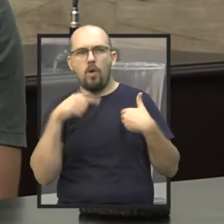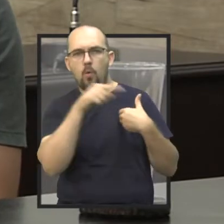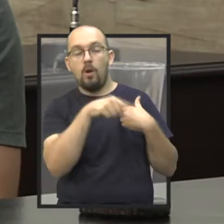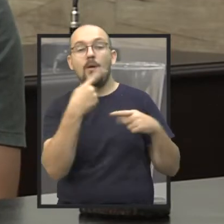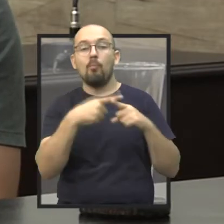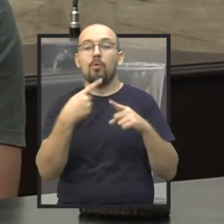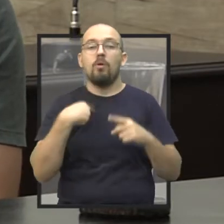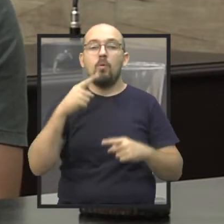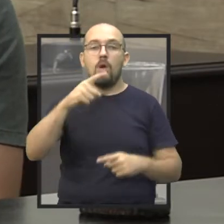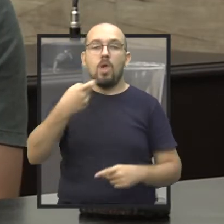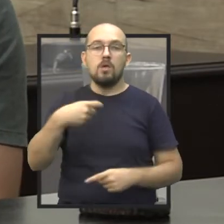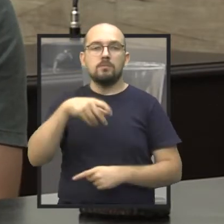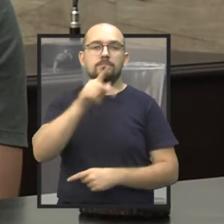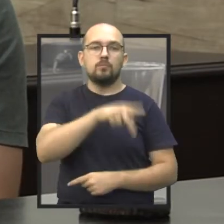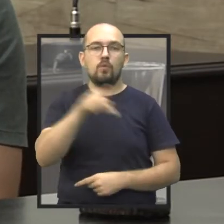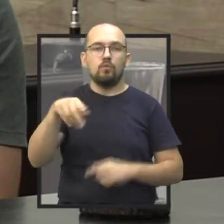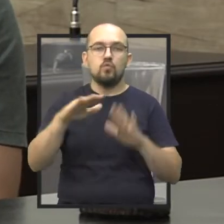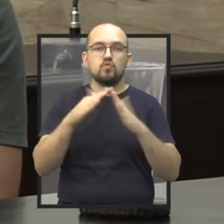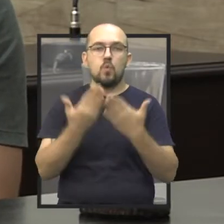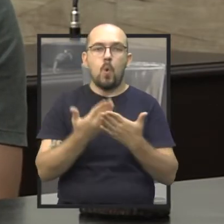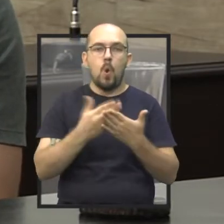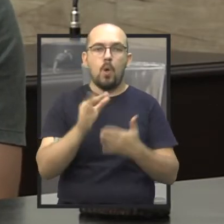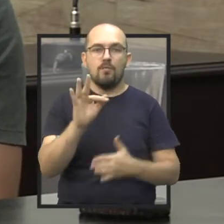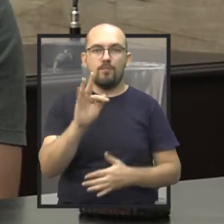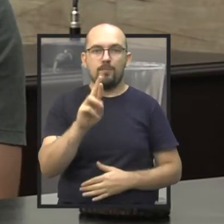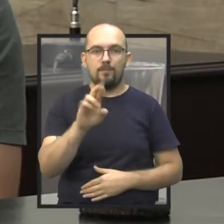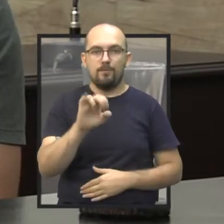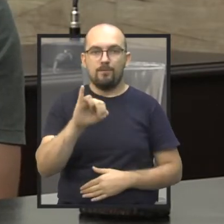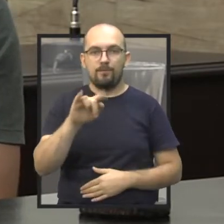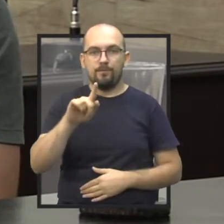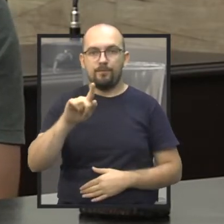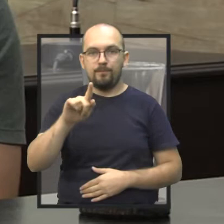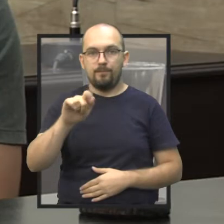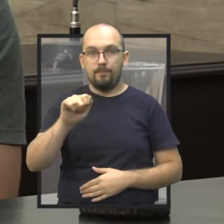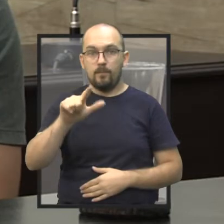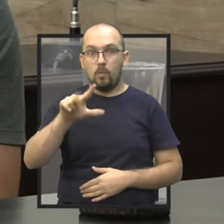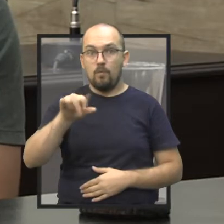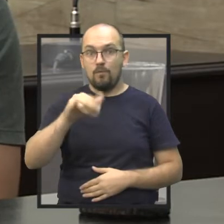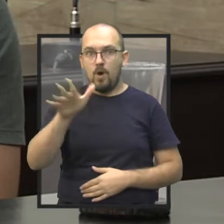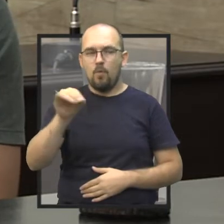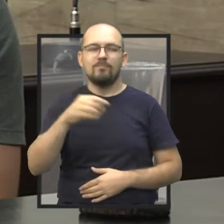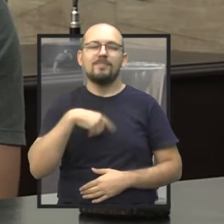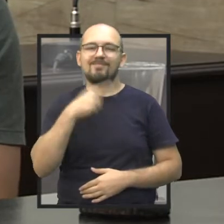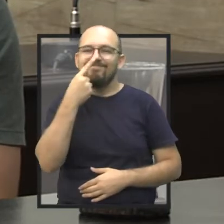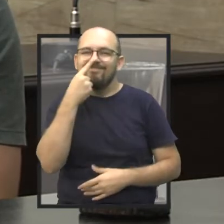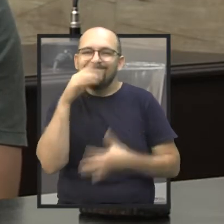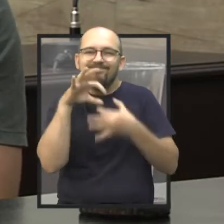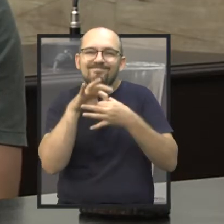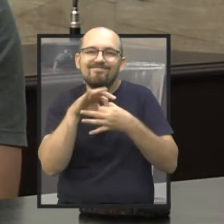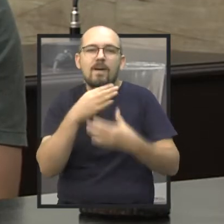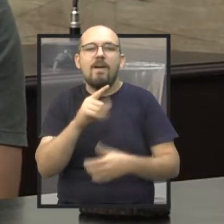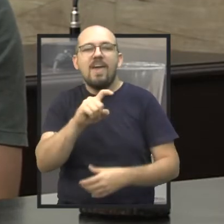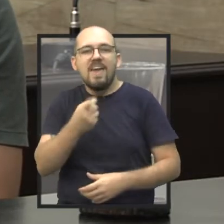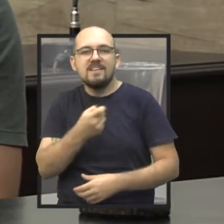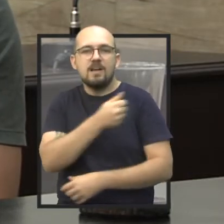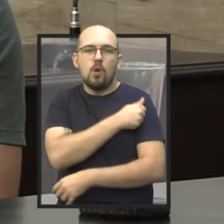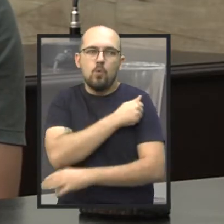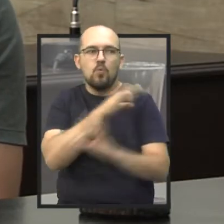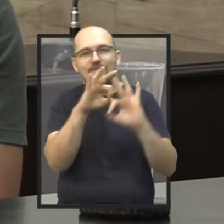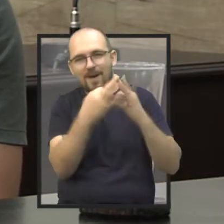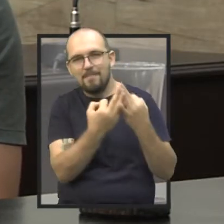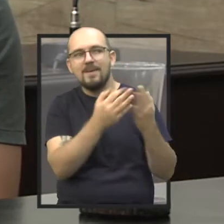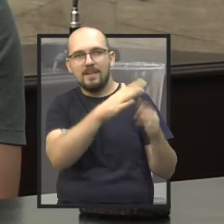sido professor na Escola Estadual Frei Galvão. Então, naturalmente, nós temos ainda essa memória afetiva dos meus ex-alunos e